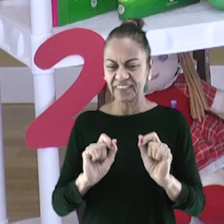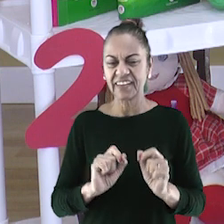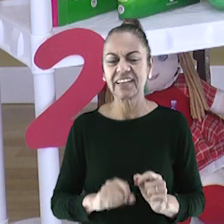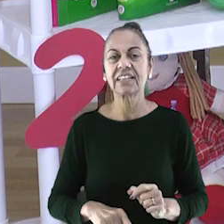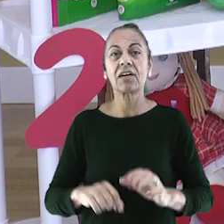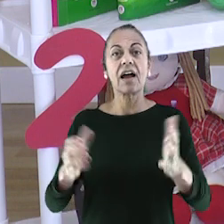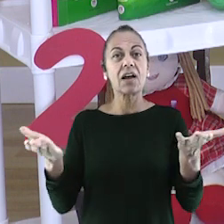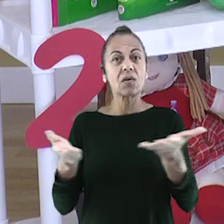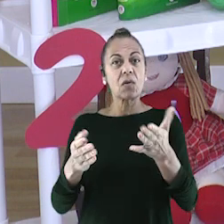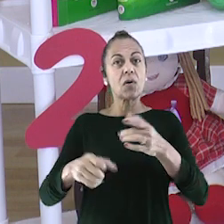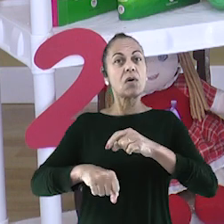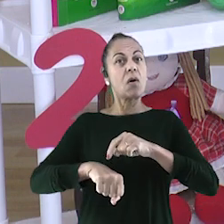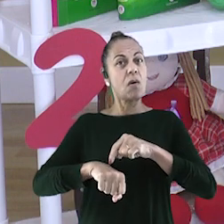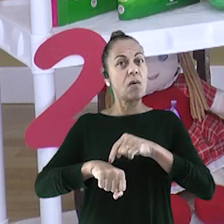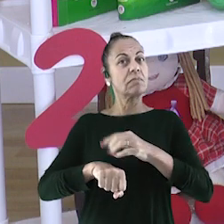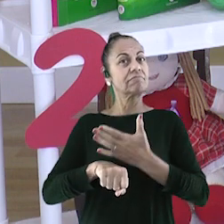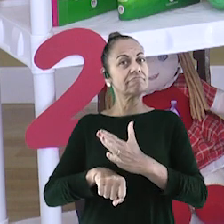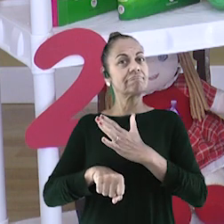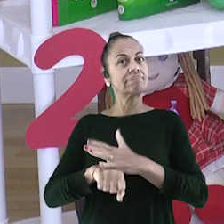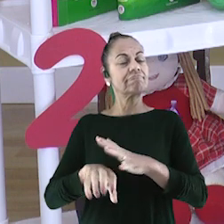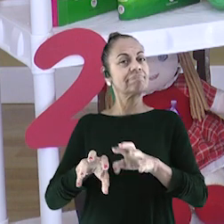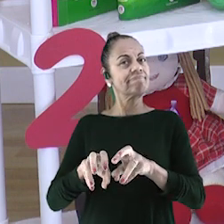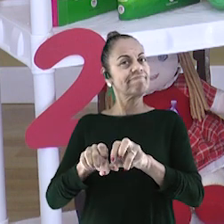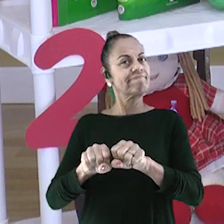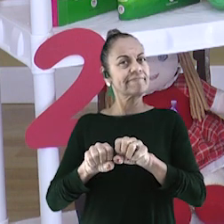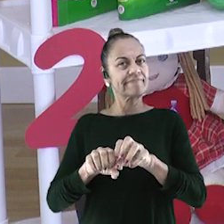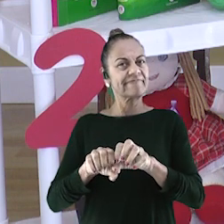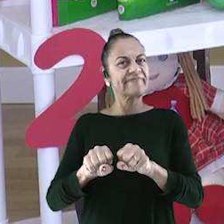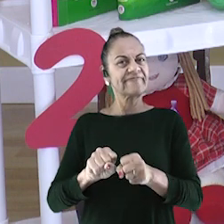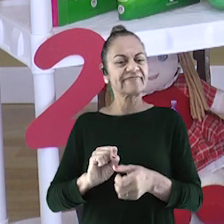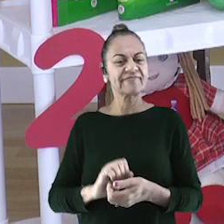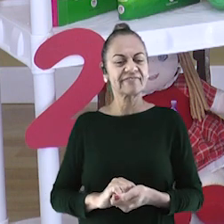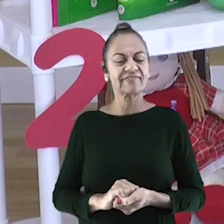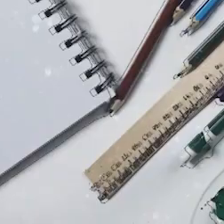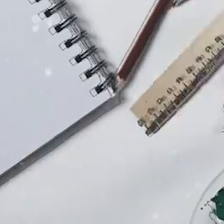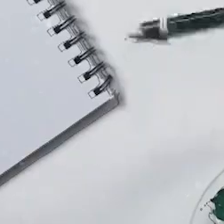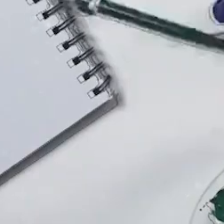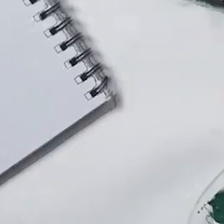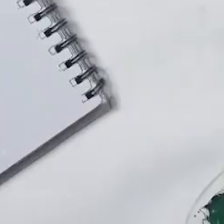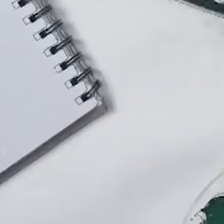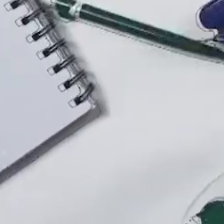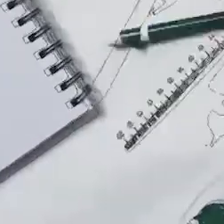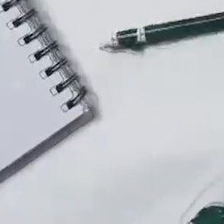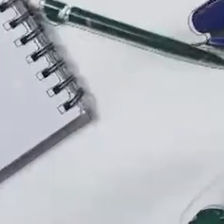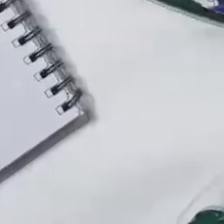sua casa. Então, vamos para o nosso momento Mão na Massa.